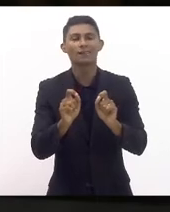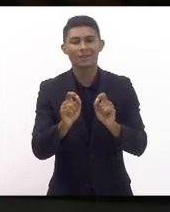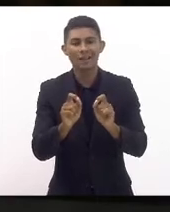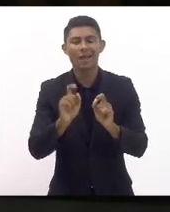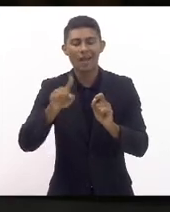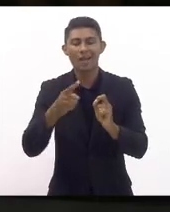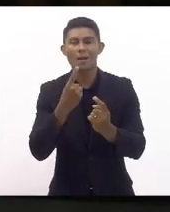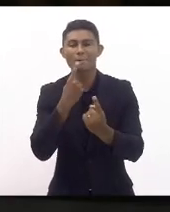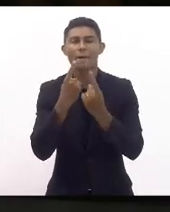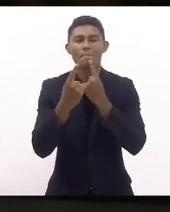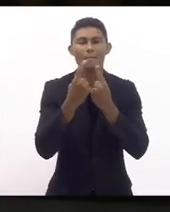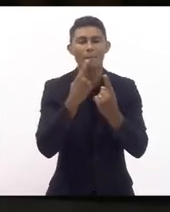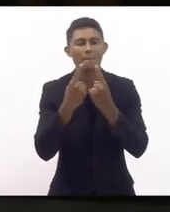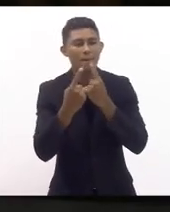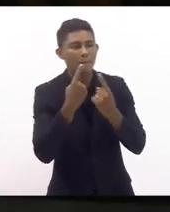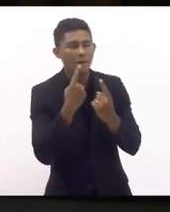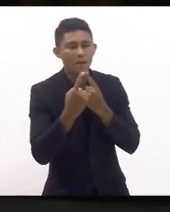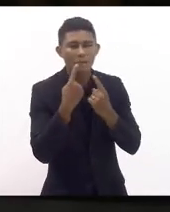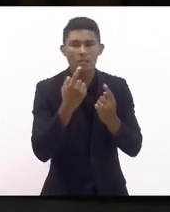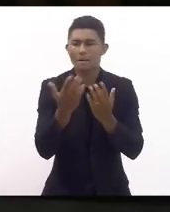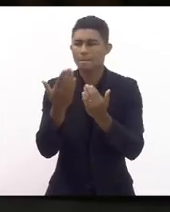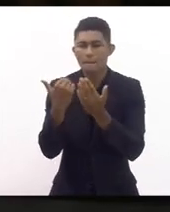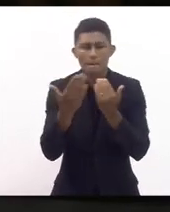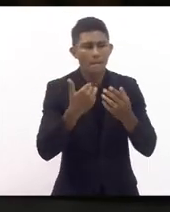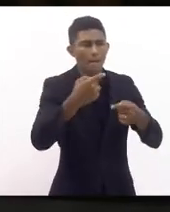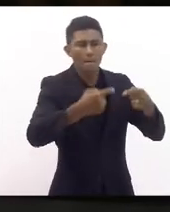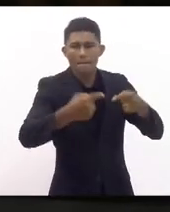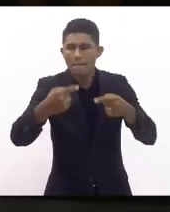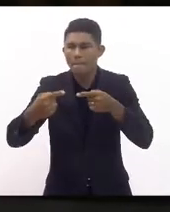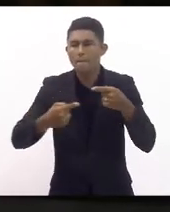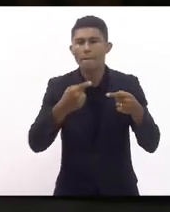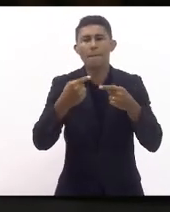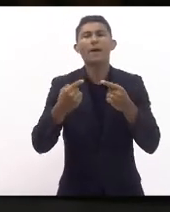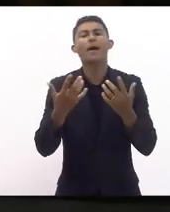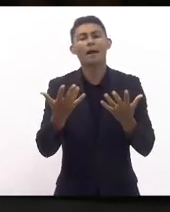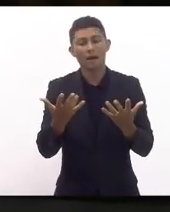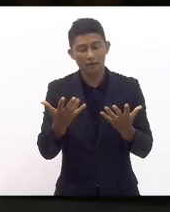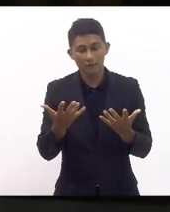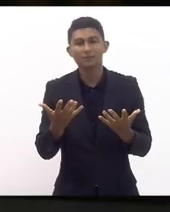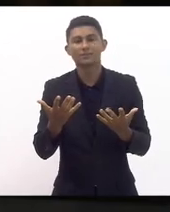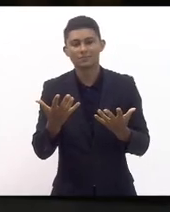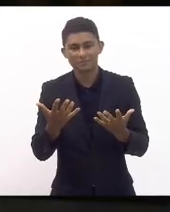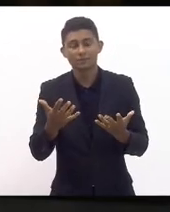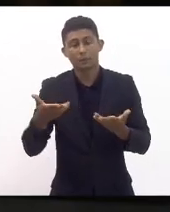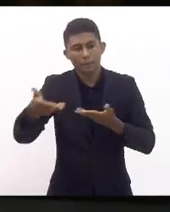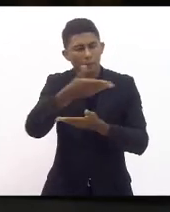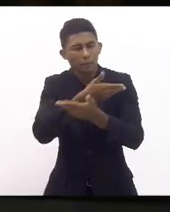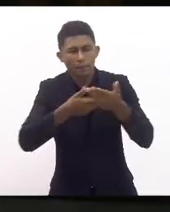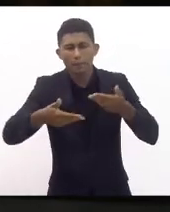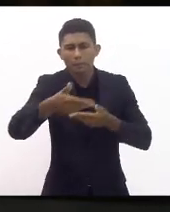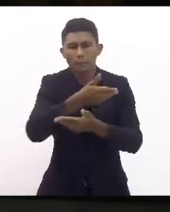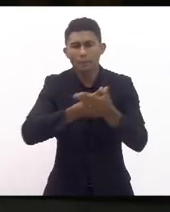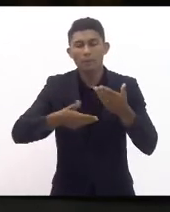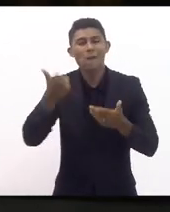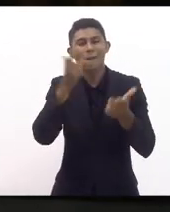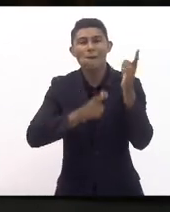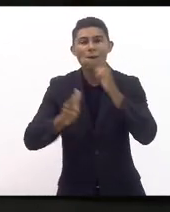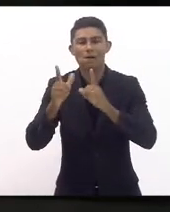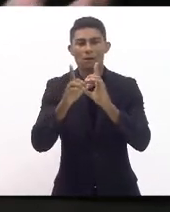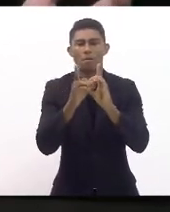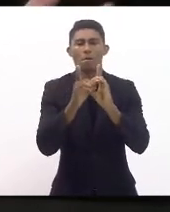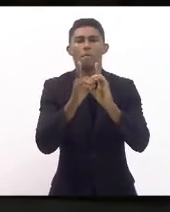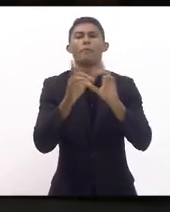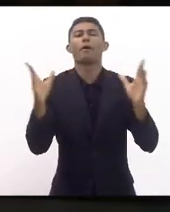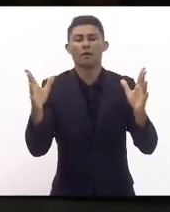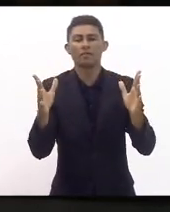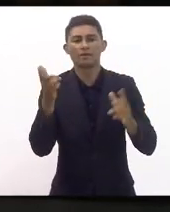no diálogo, na discussão, fazendo o bom debate para que a gente resgatasse a democracia. E, quando eu falo